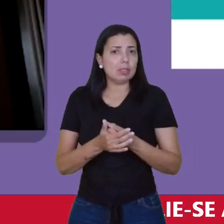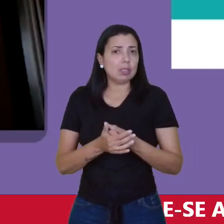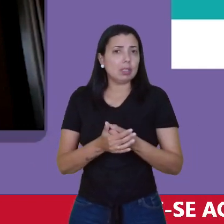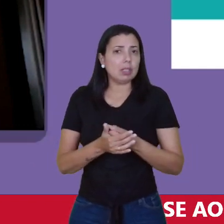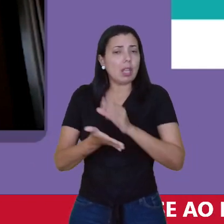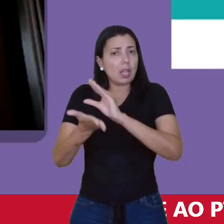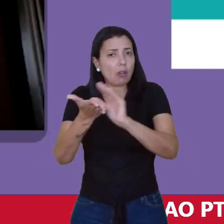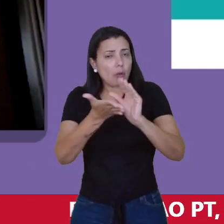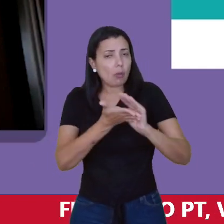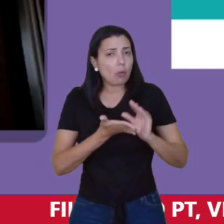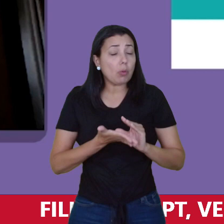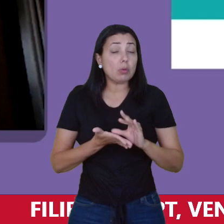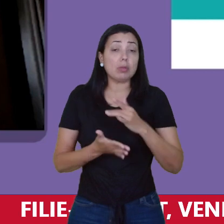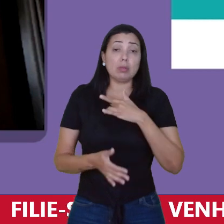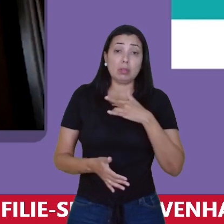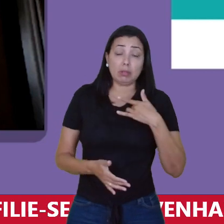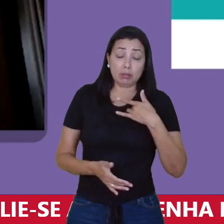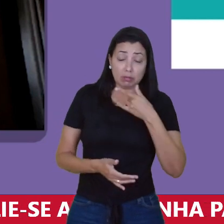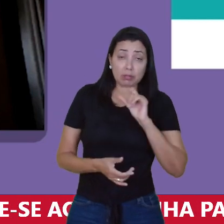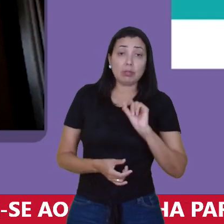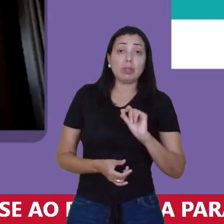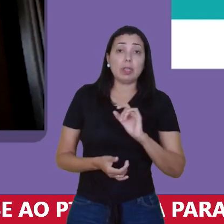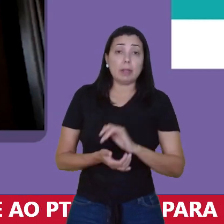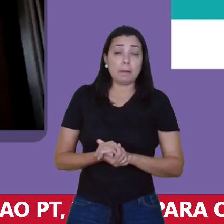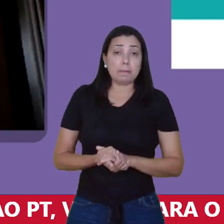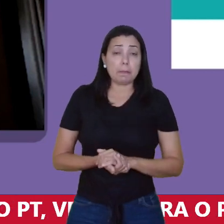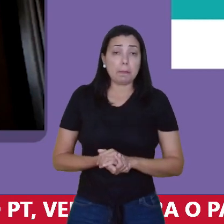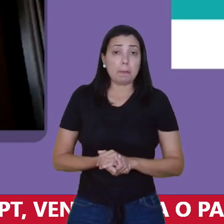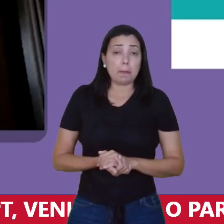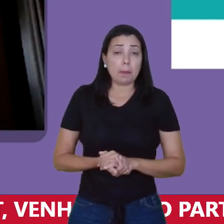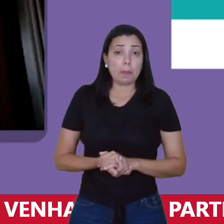recursos da saúde, faz com que,